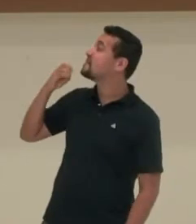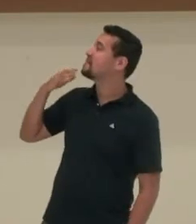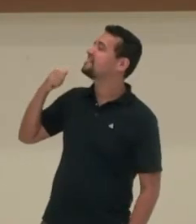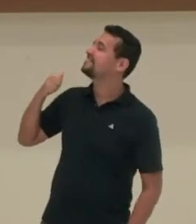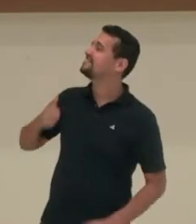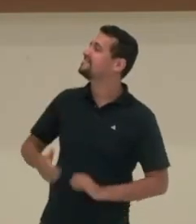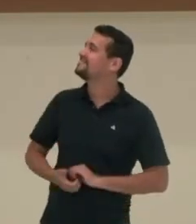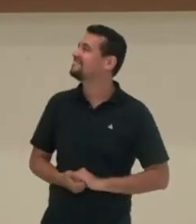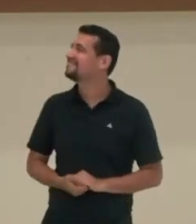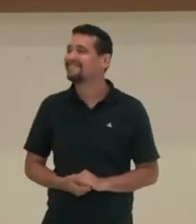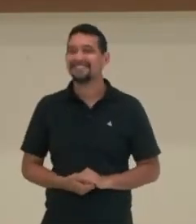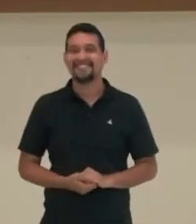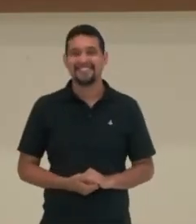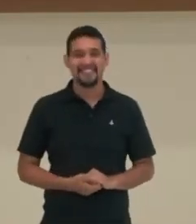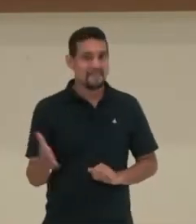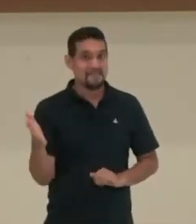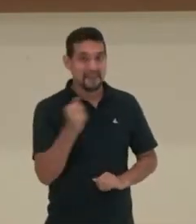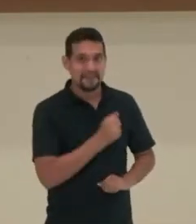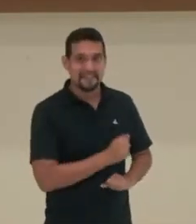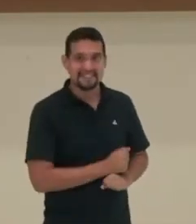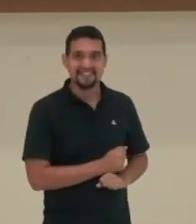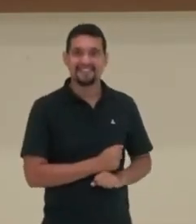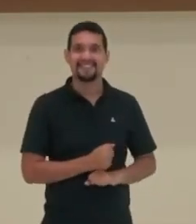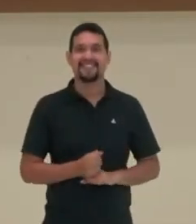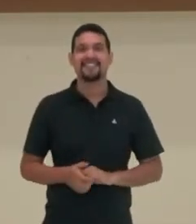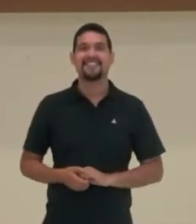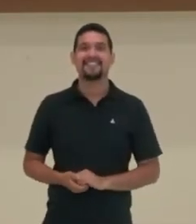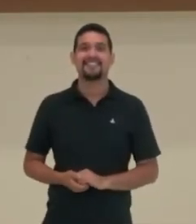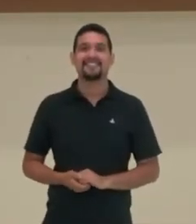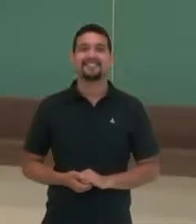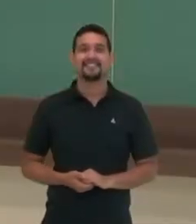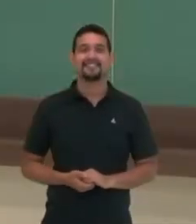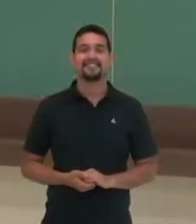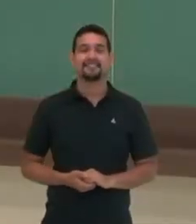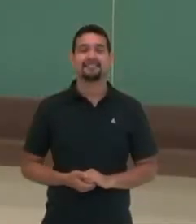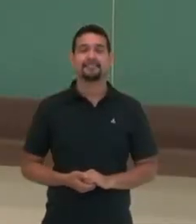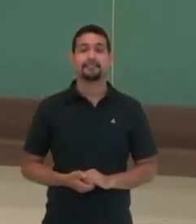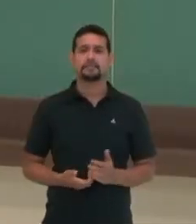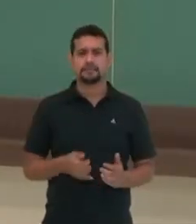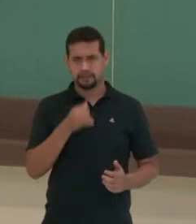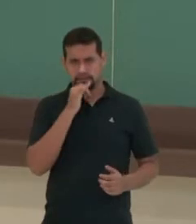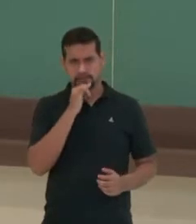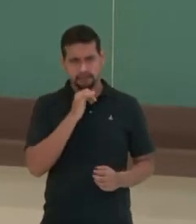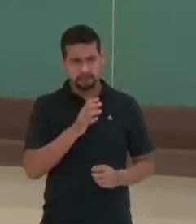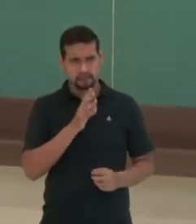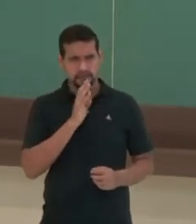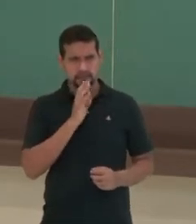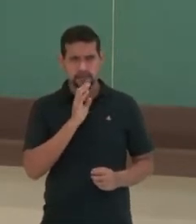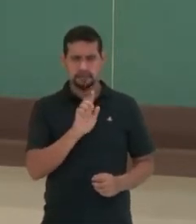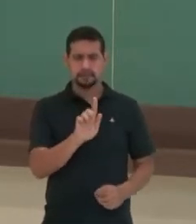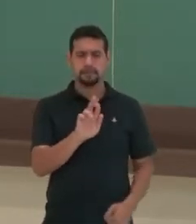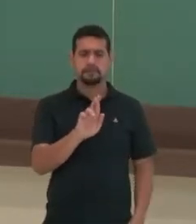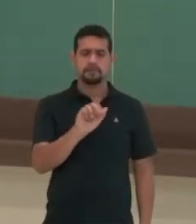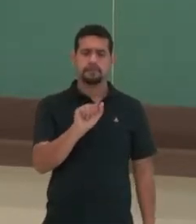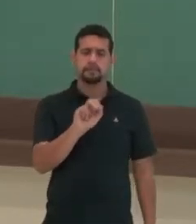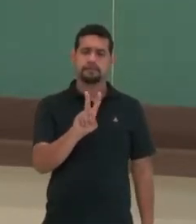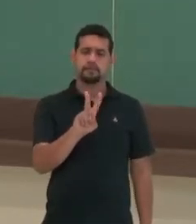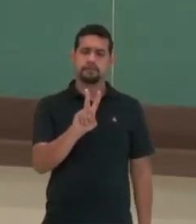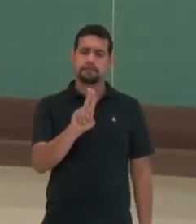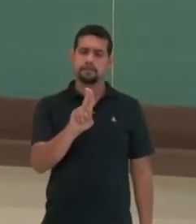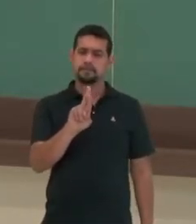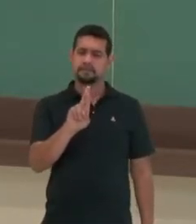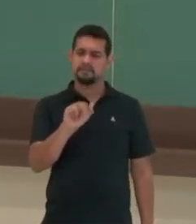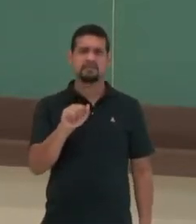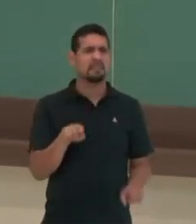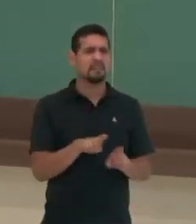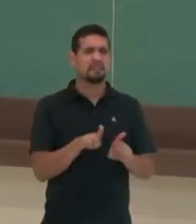Kelvin. Vamos juntos? Então, vamos lá. Então, você já ouviu falar em gravura e